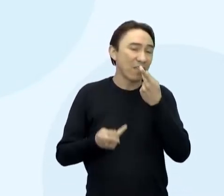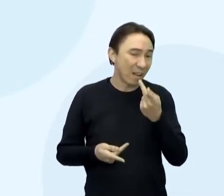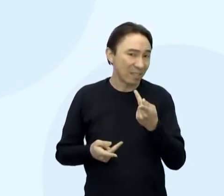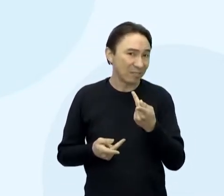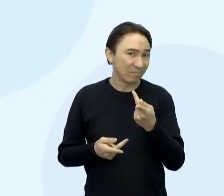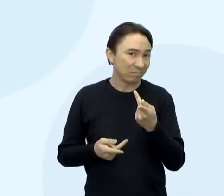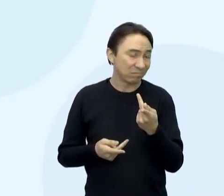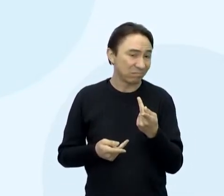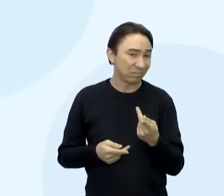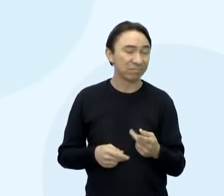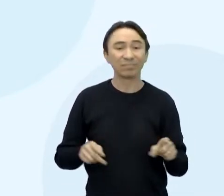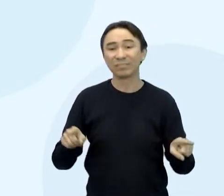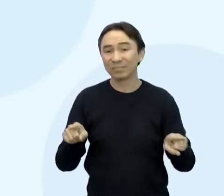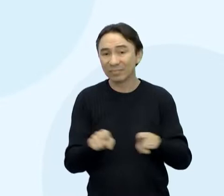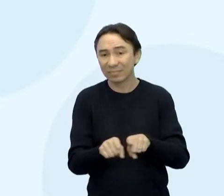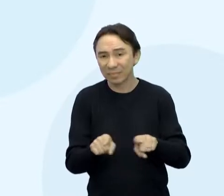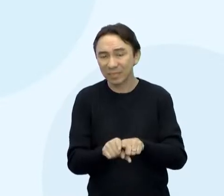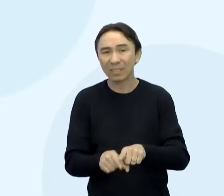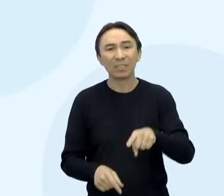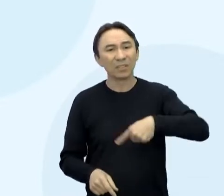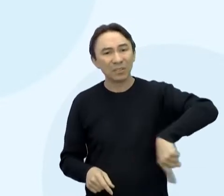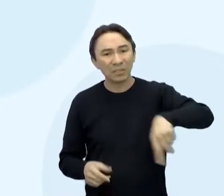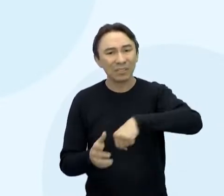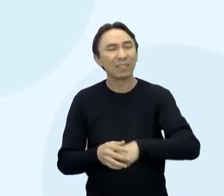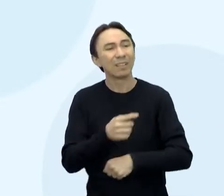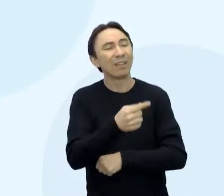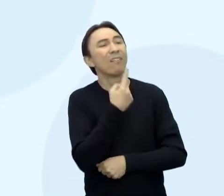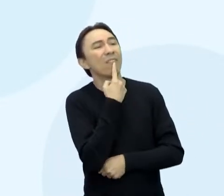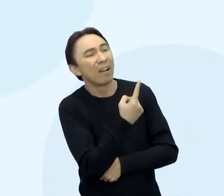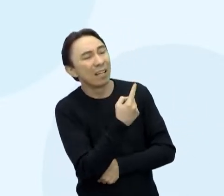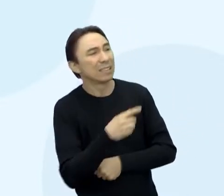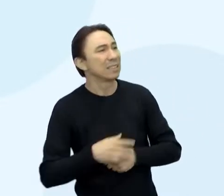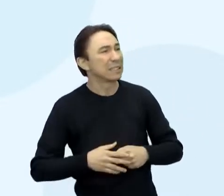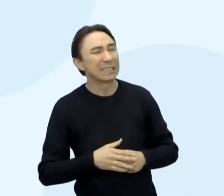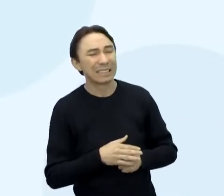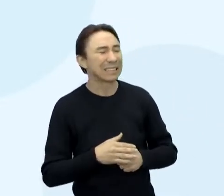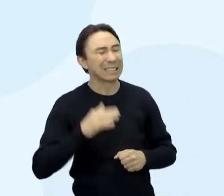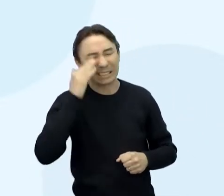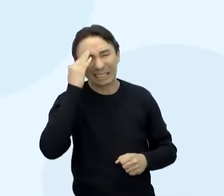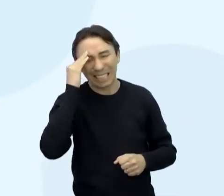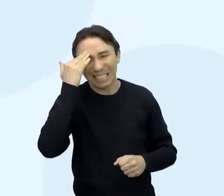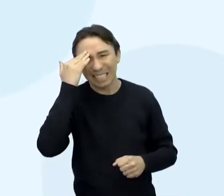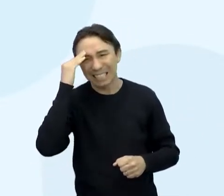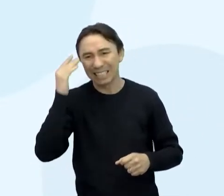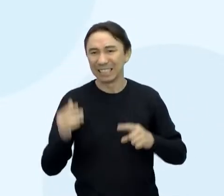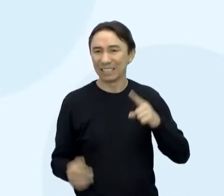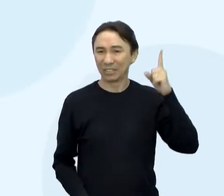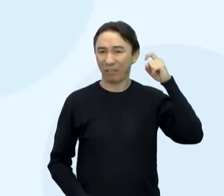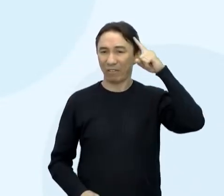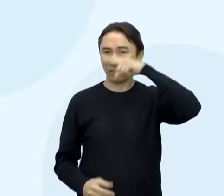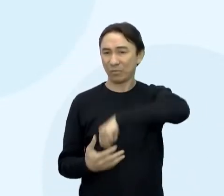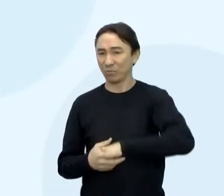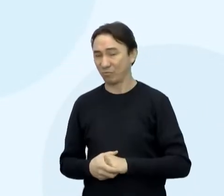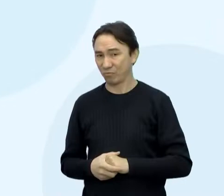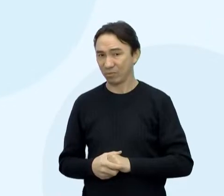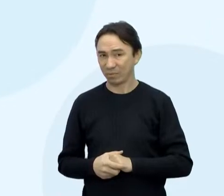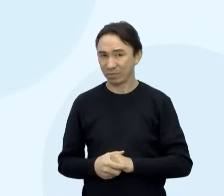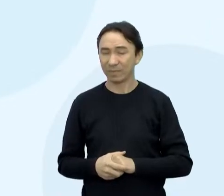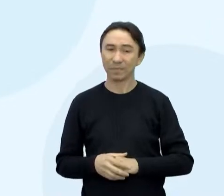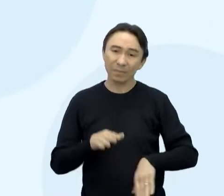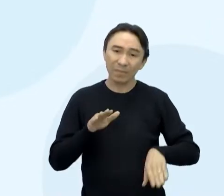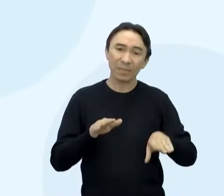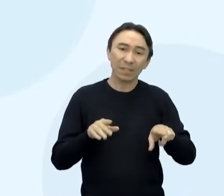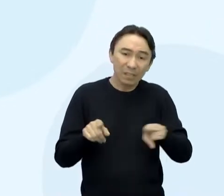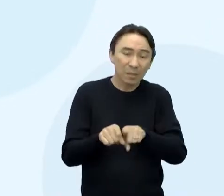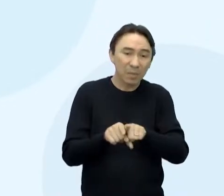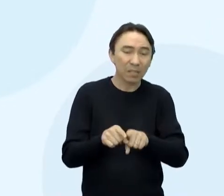mais difícil também de compreender o que esses indivíduos falam e também apresentam dificuldade em fechar